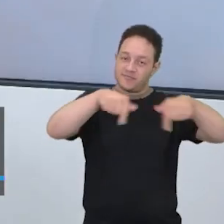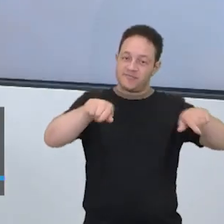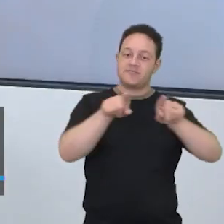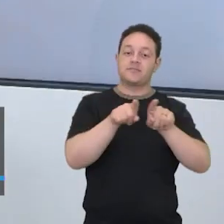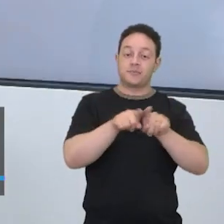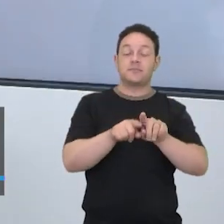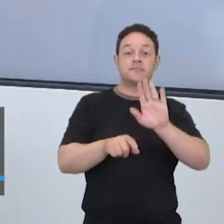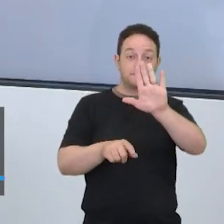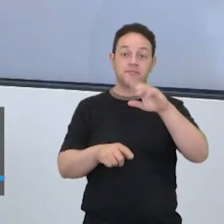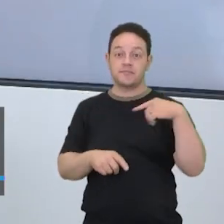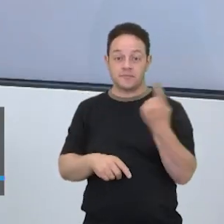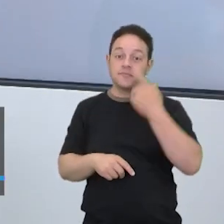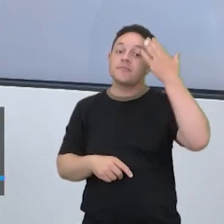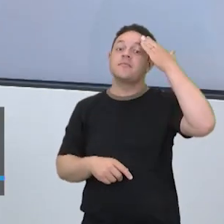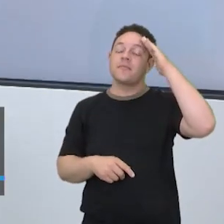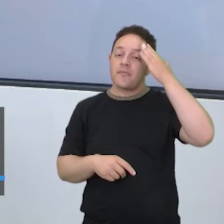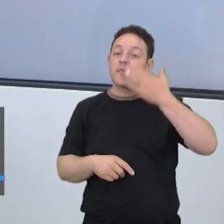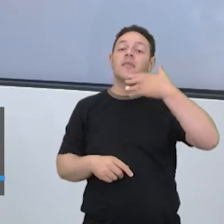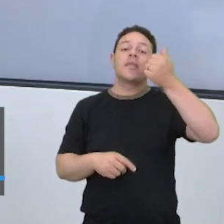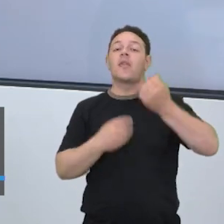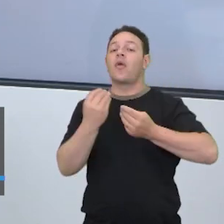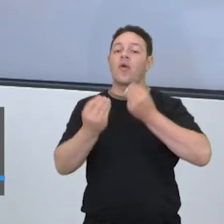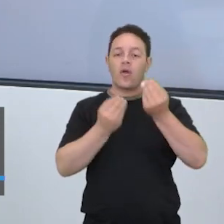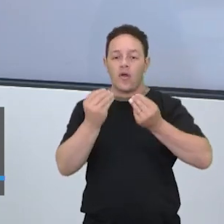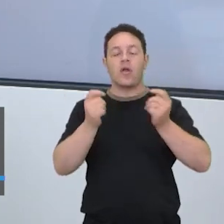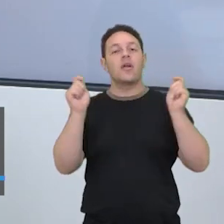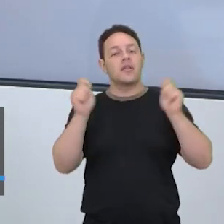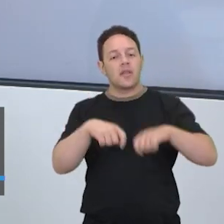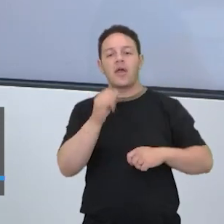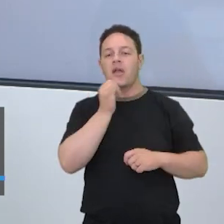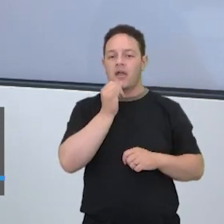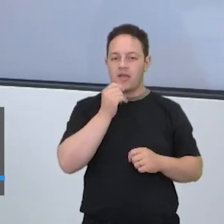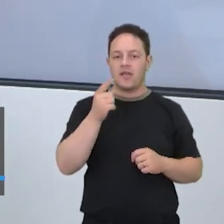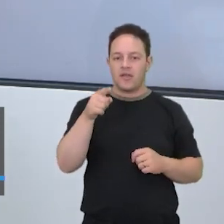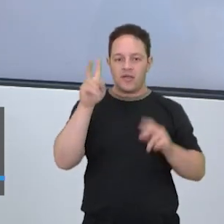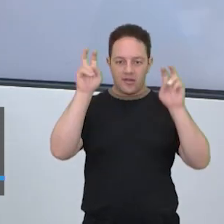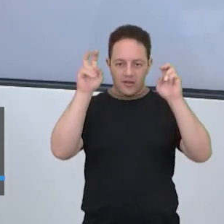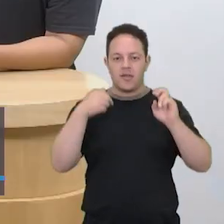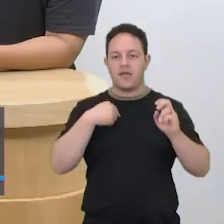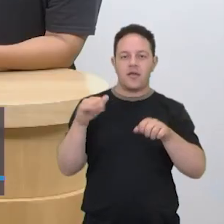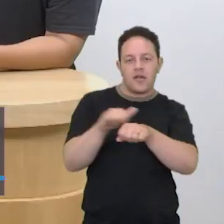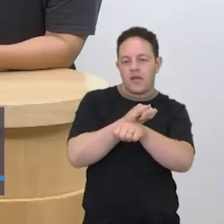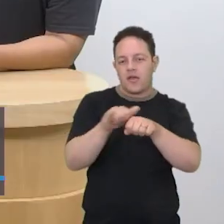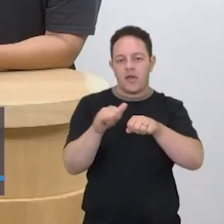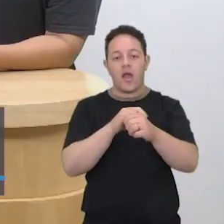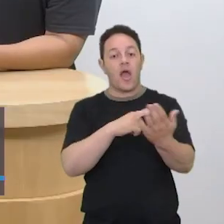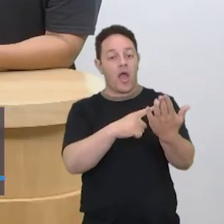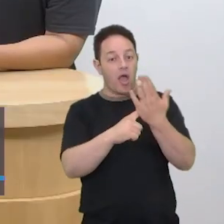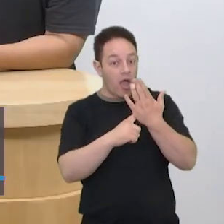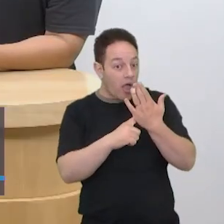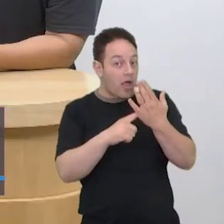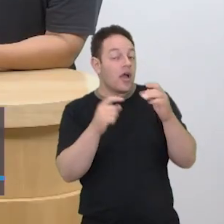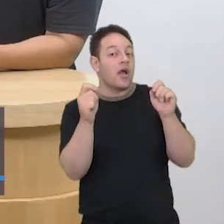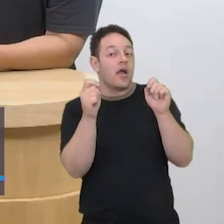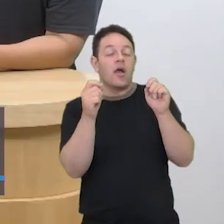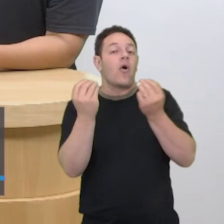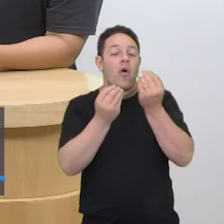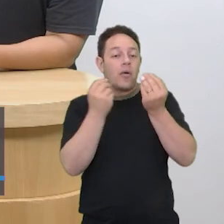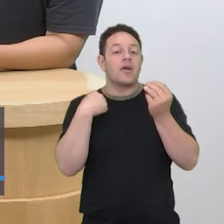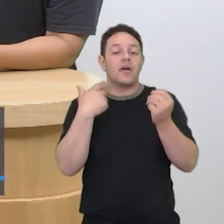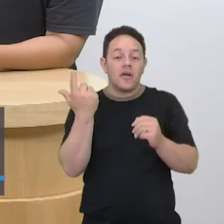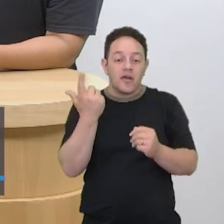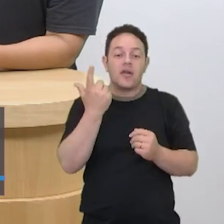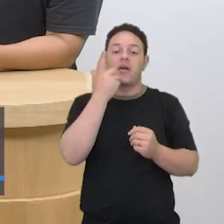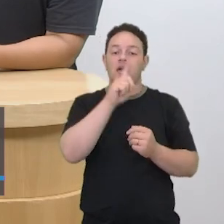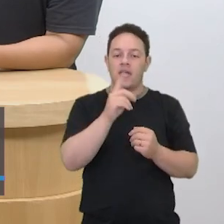para a gente entender melhor essa parte de como a gente pode usar esses truques a nosso favor para fazer com que a gente